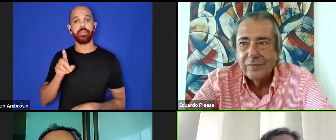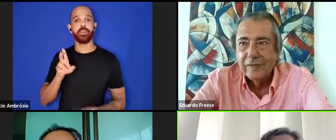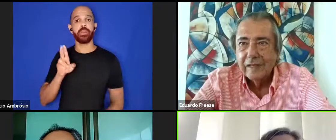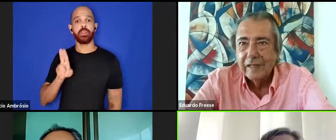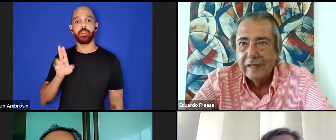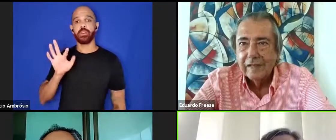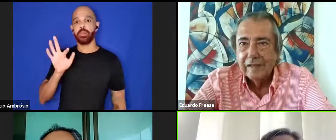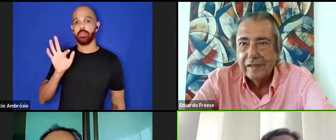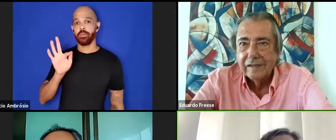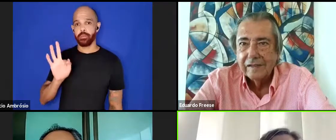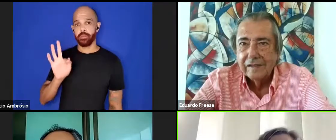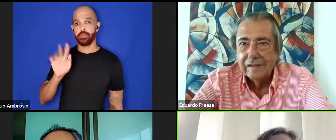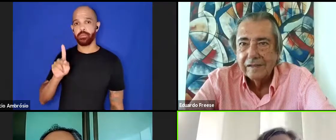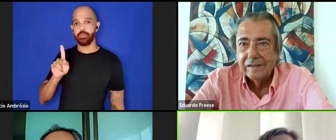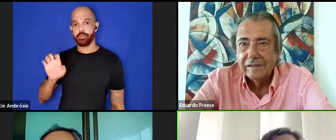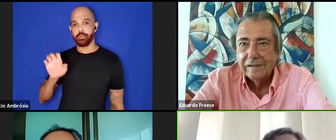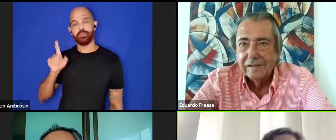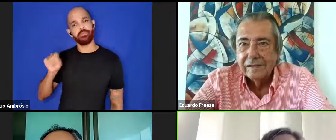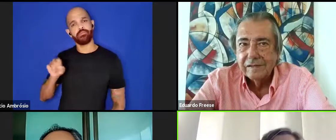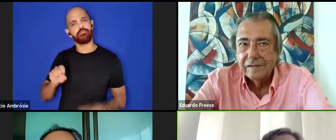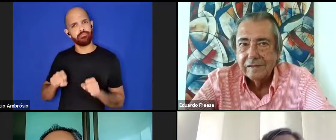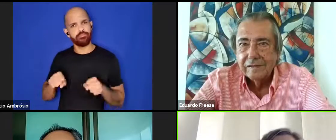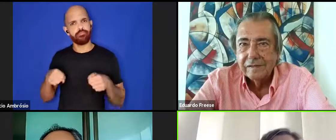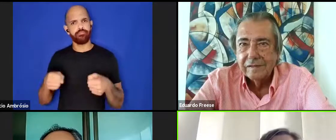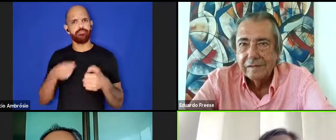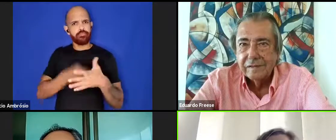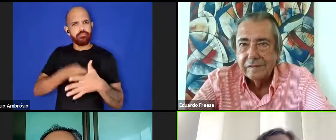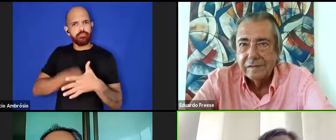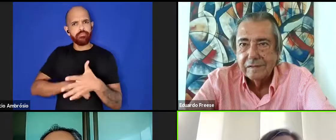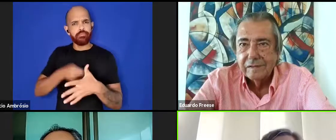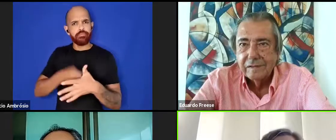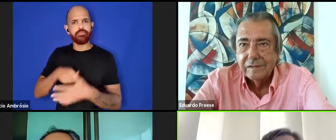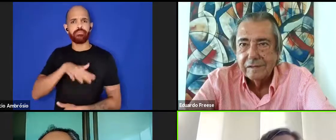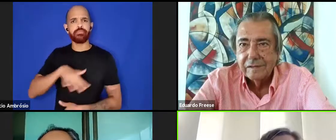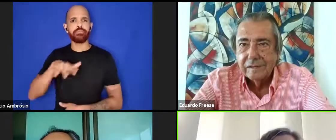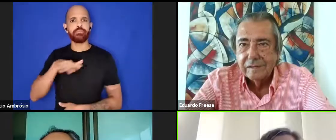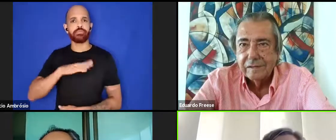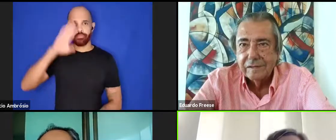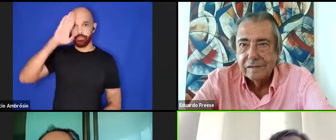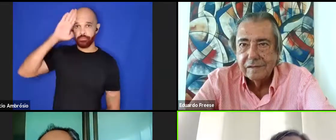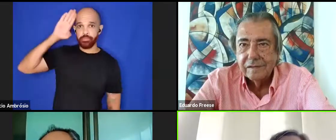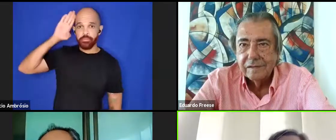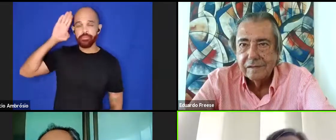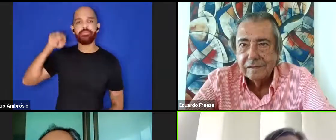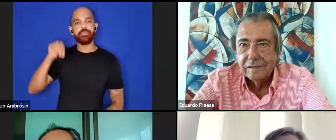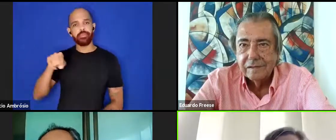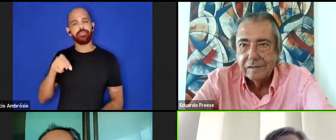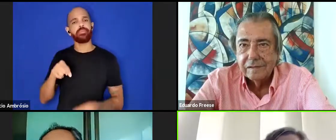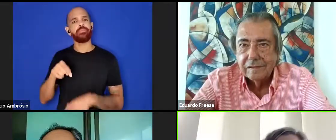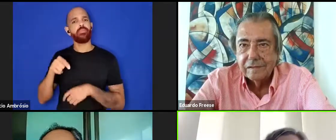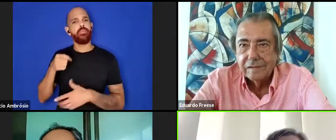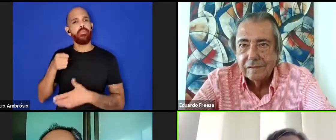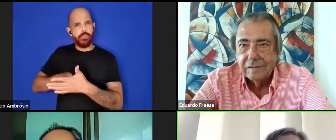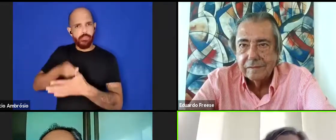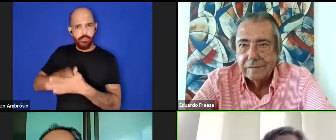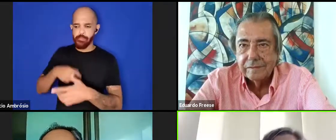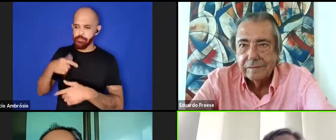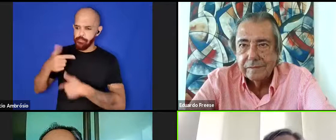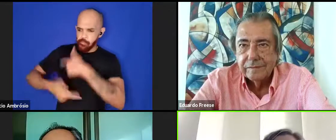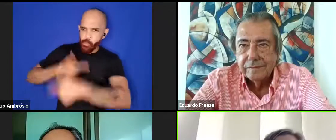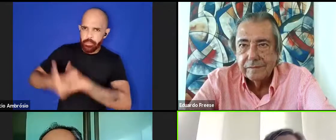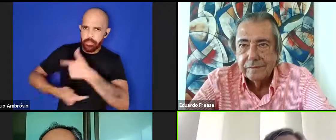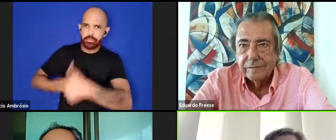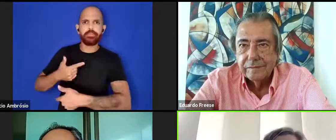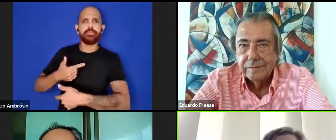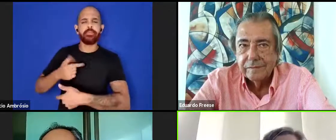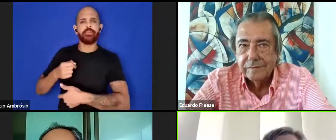a sua militância, o seu engajamento político no diretório acadêmico, e a partir dali ele passa a incorporar a luta pela